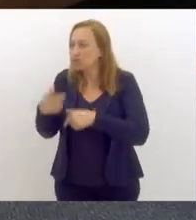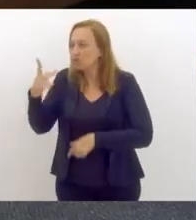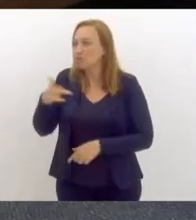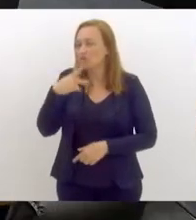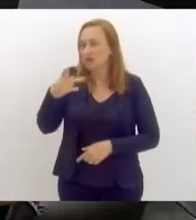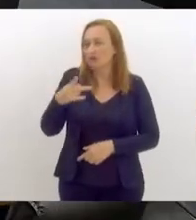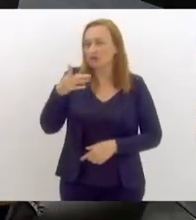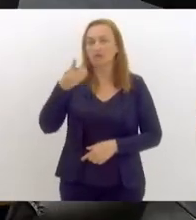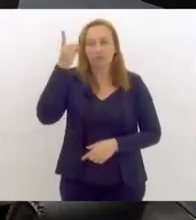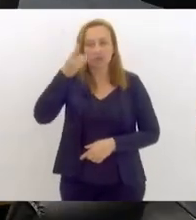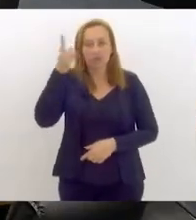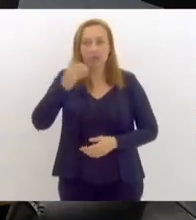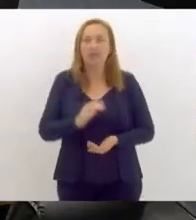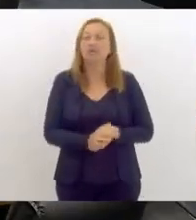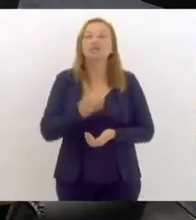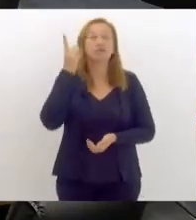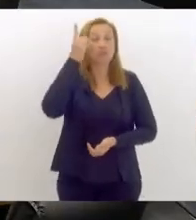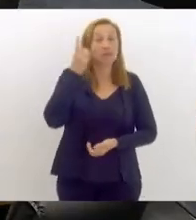Lucinha